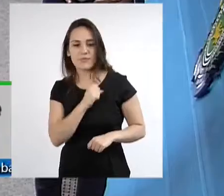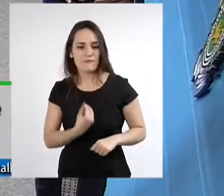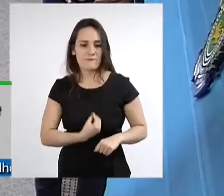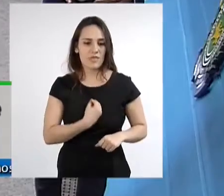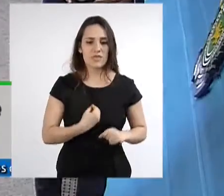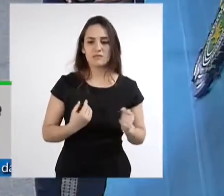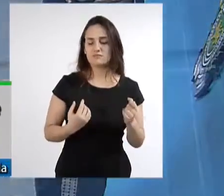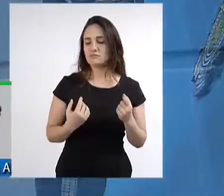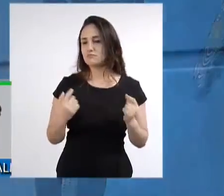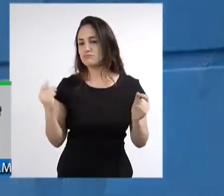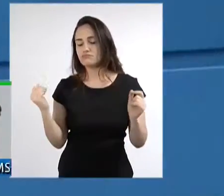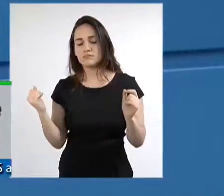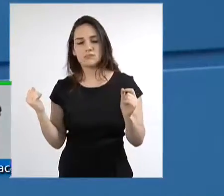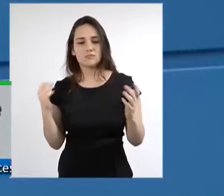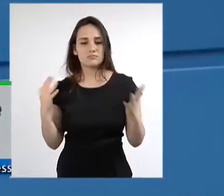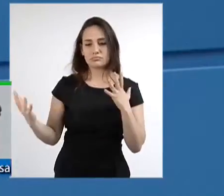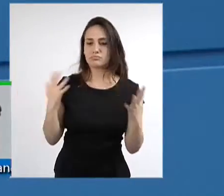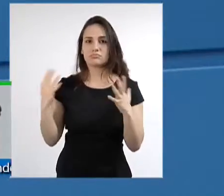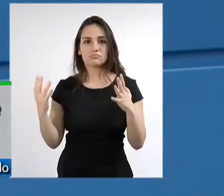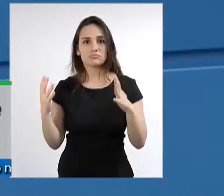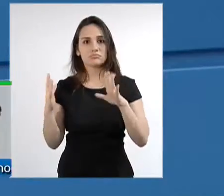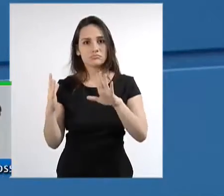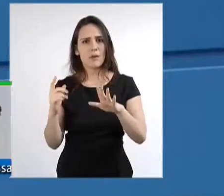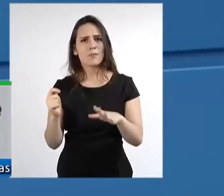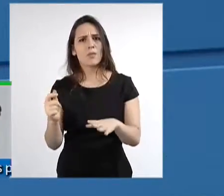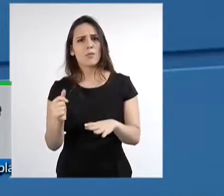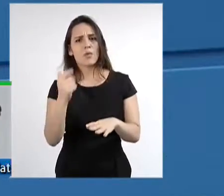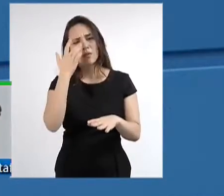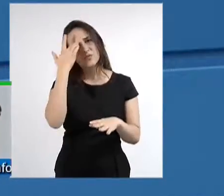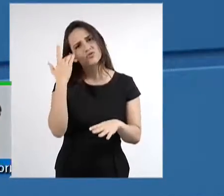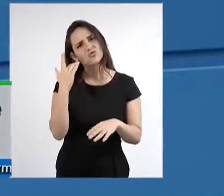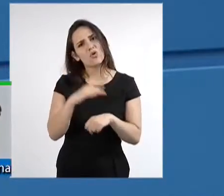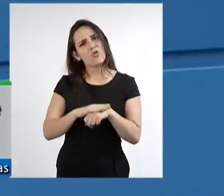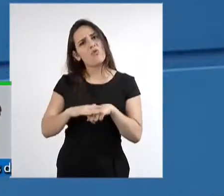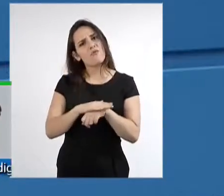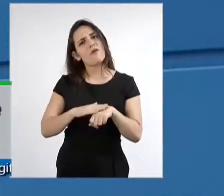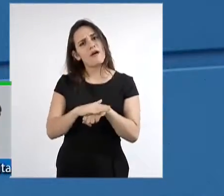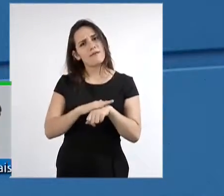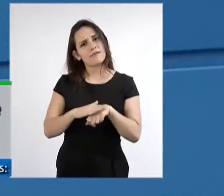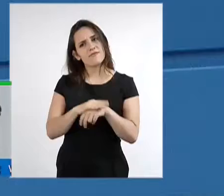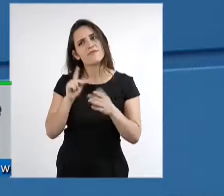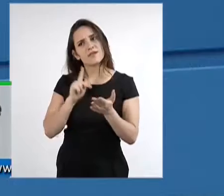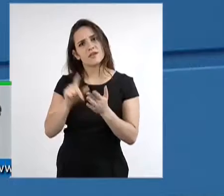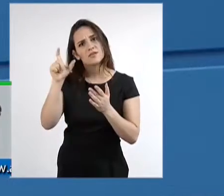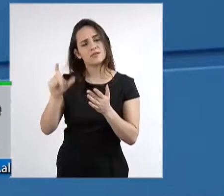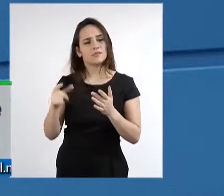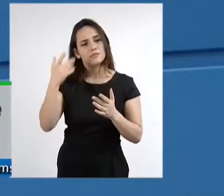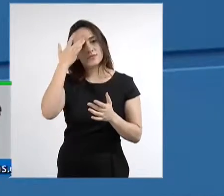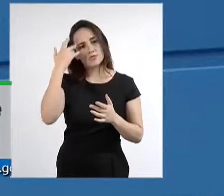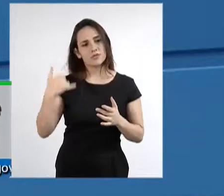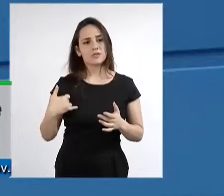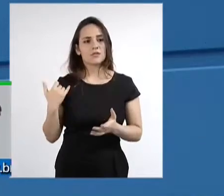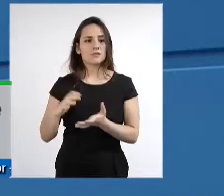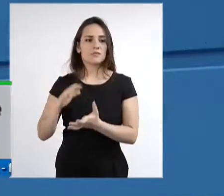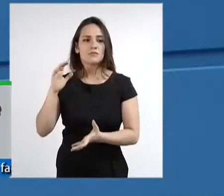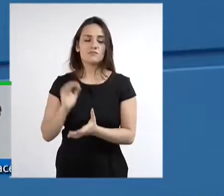correria, muito poucas pessoas se destinam a conversar com o idoso. A criança e a